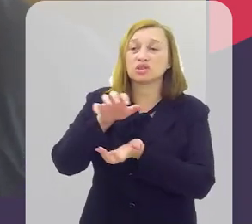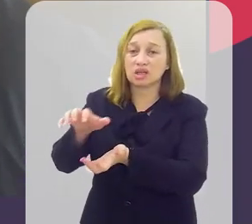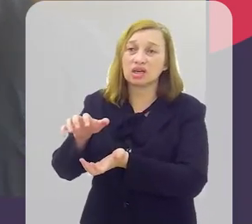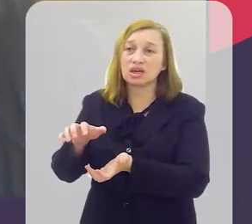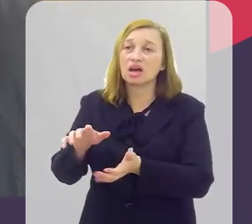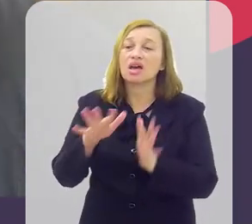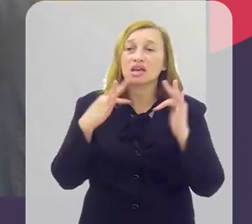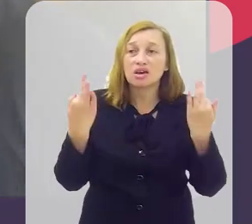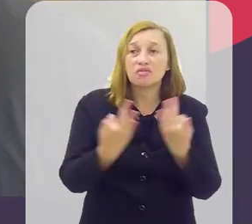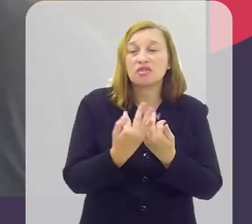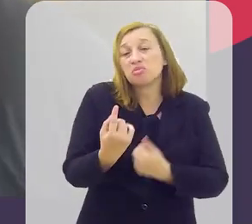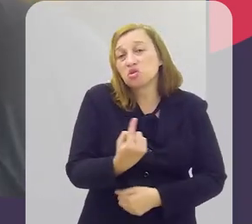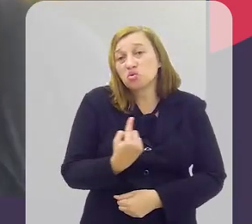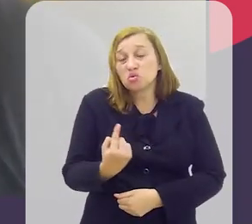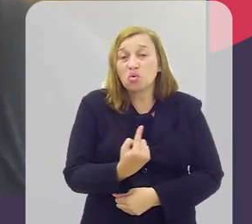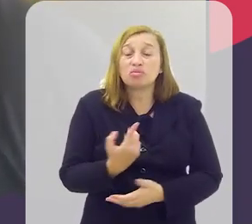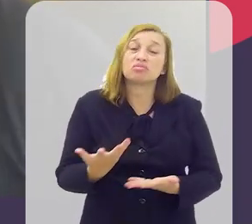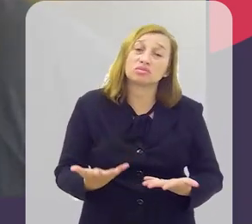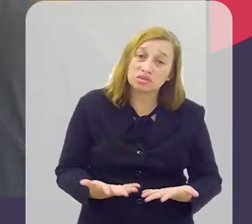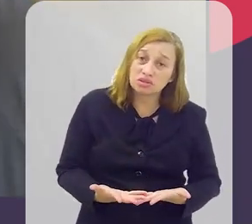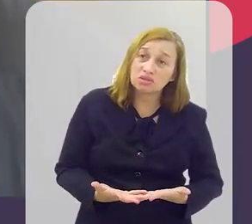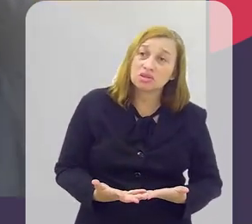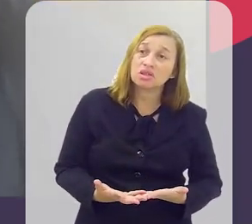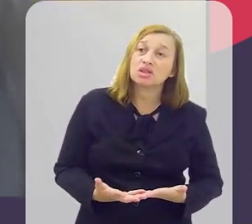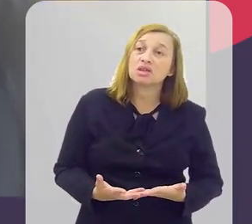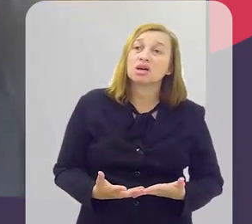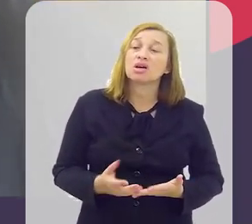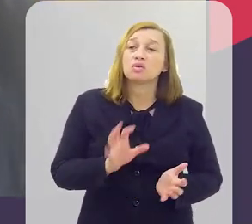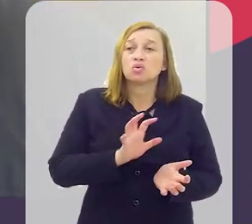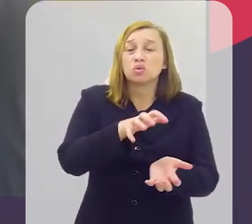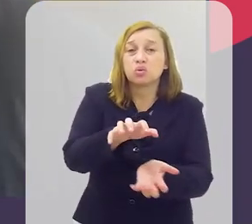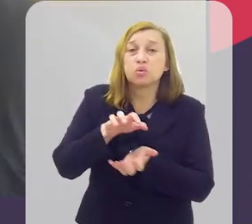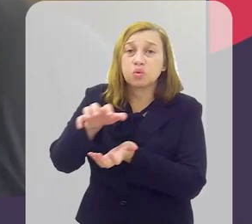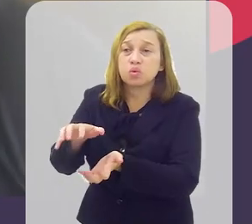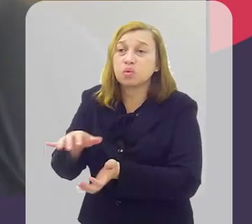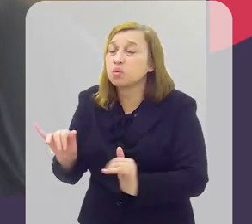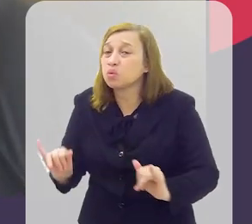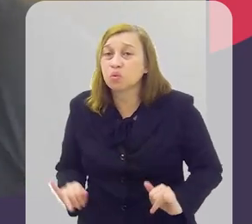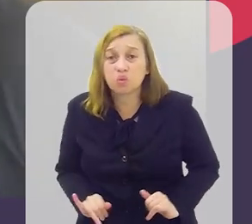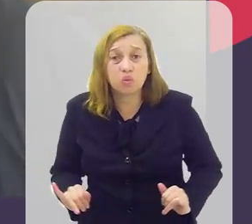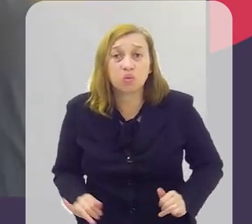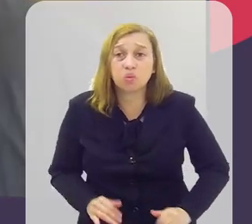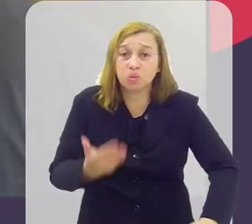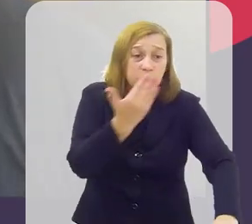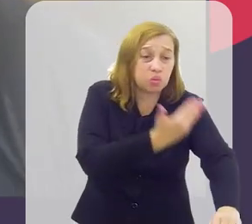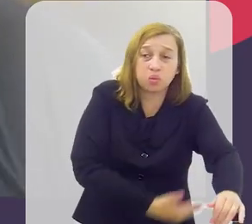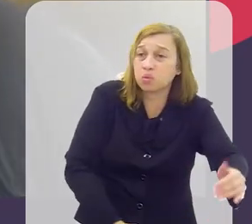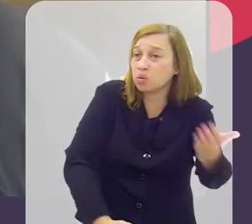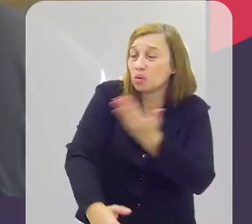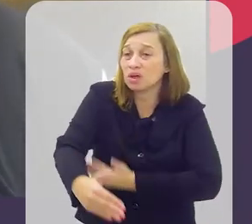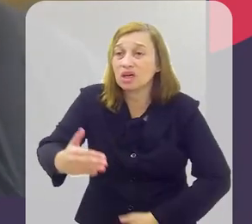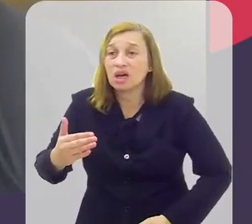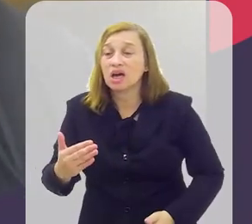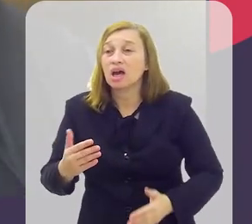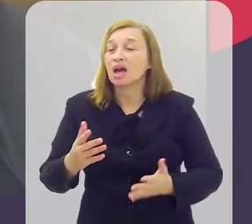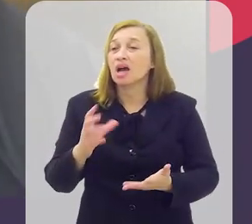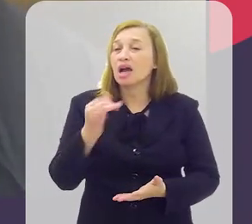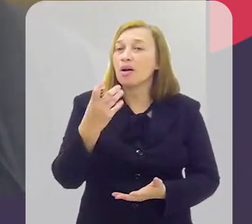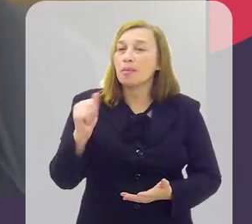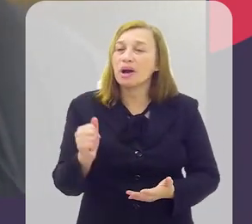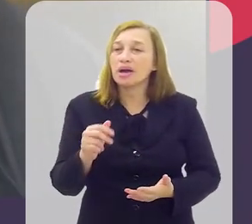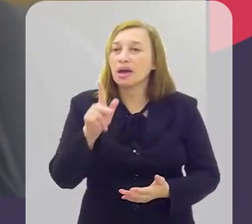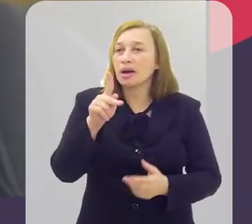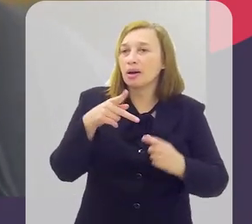inteiro e as famílias isoladas, entregadores mutilados e várias campanhas Pix para